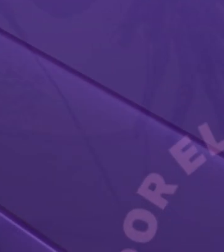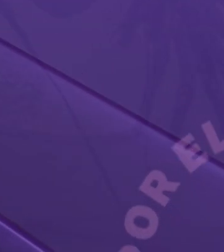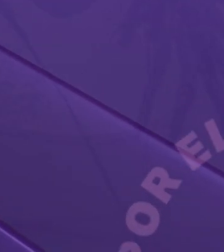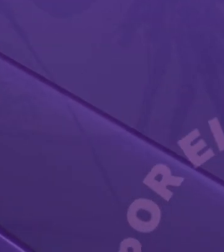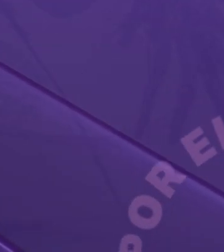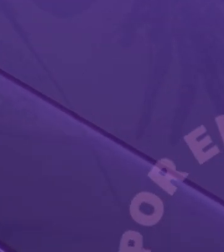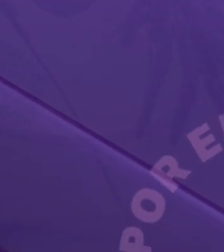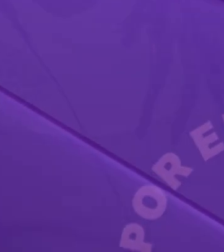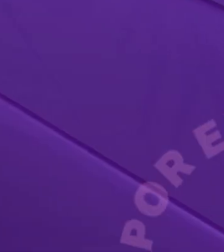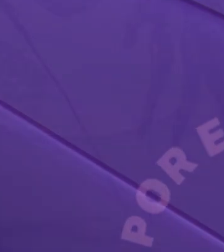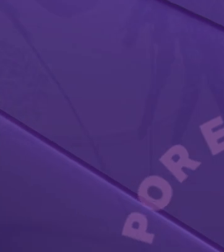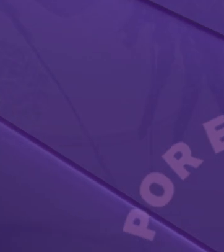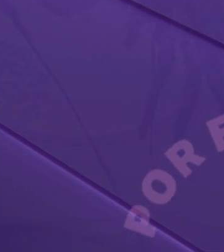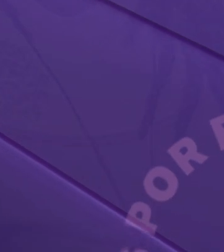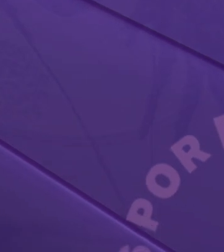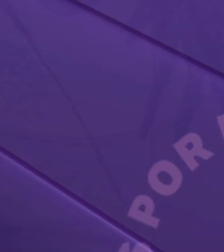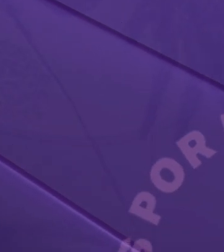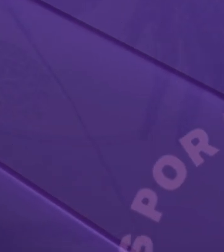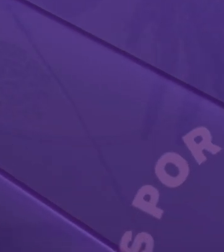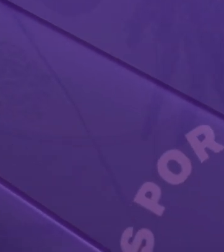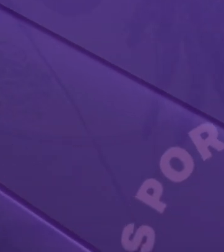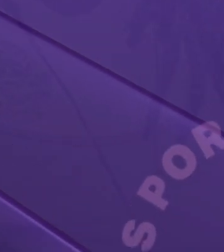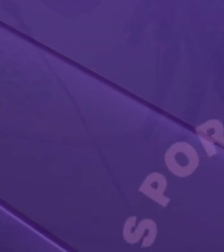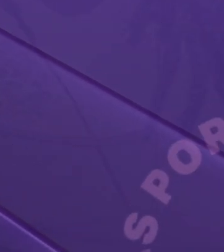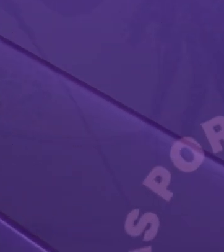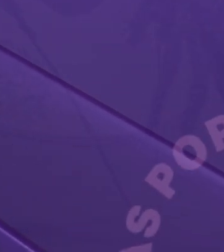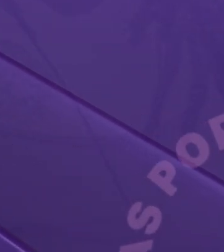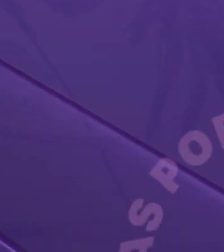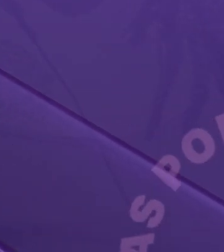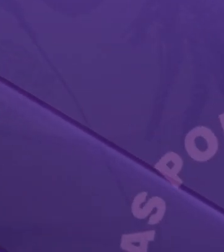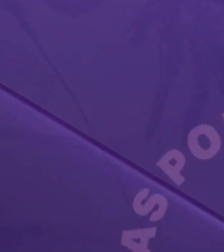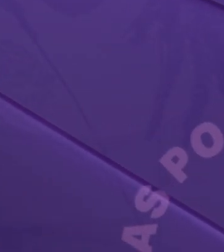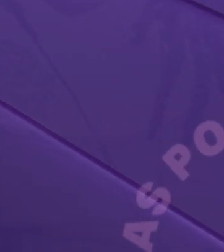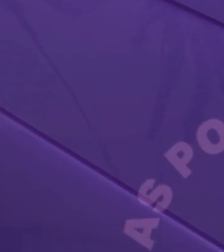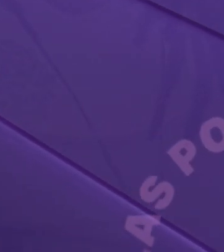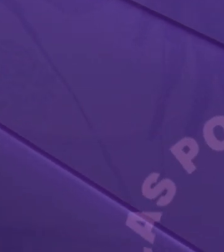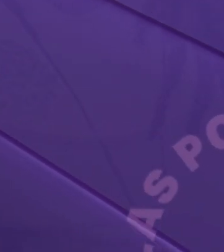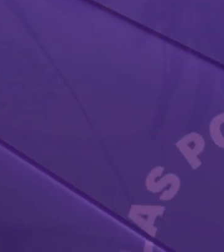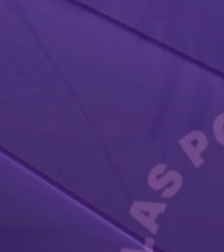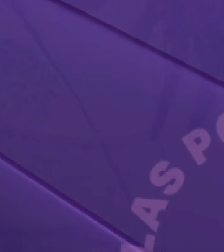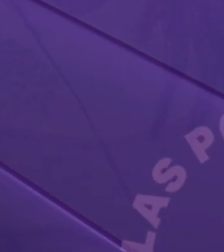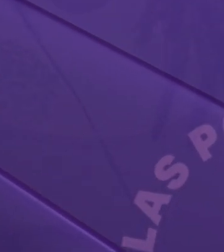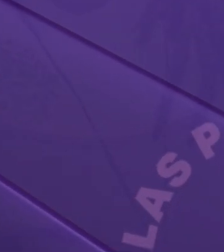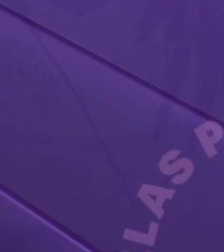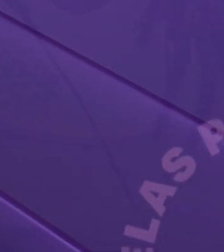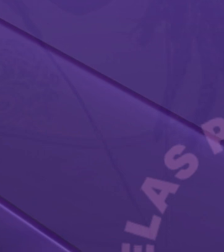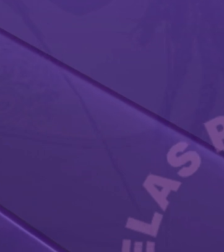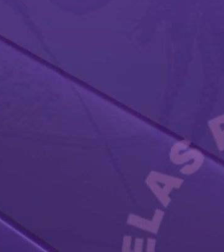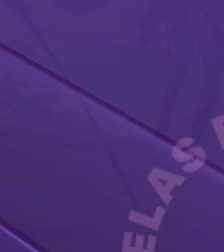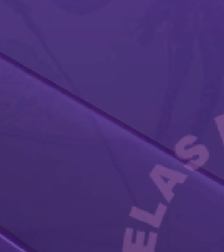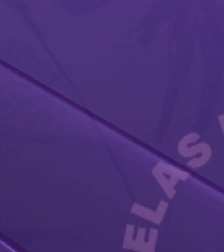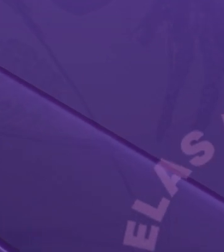Nesta semana discutimos sobre economia, segurança e participação social. Hoje preparamos um resumo com os